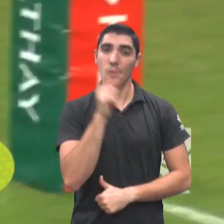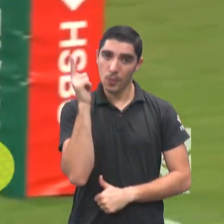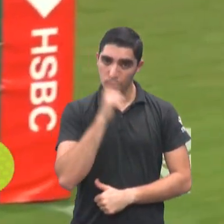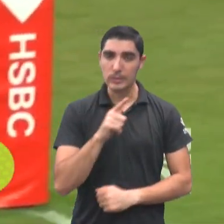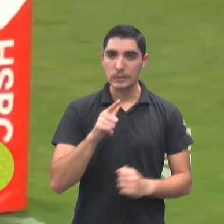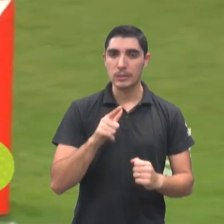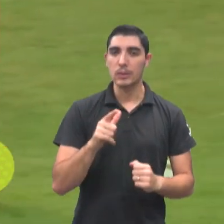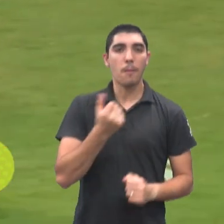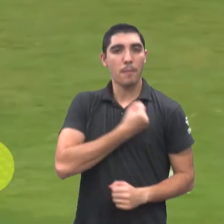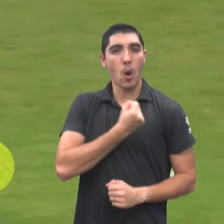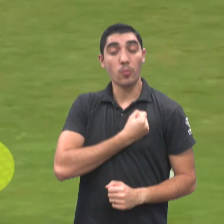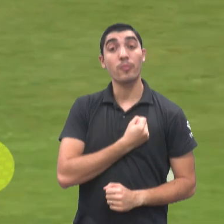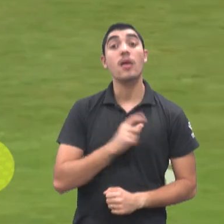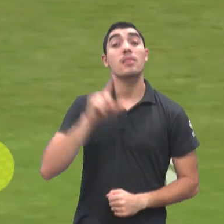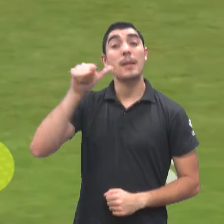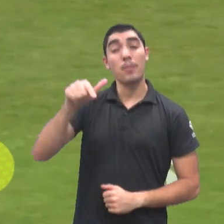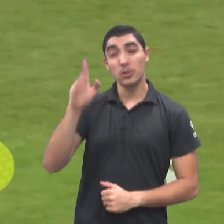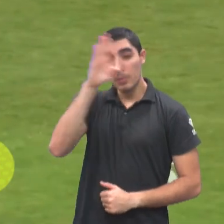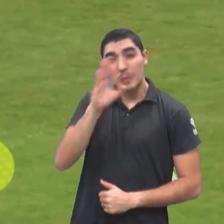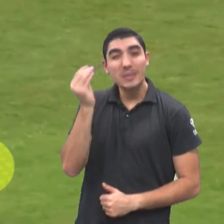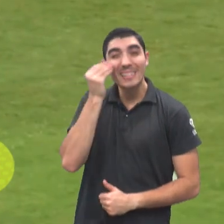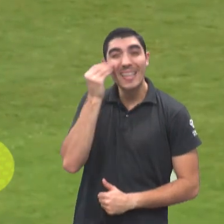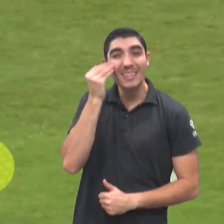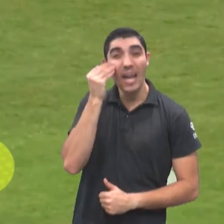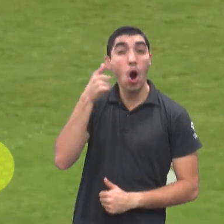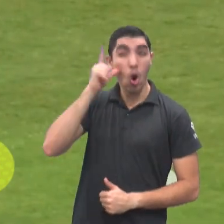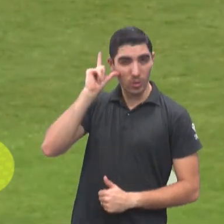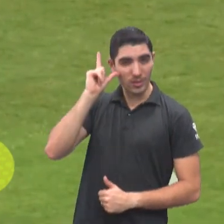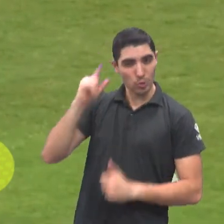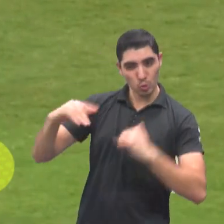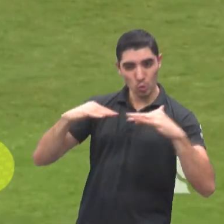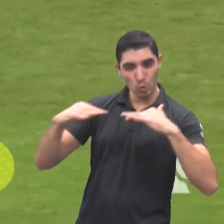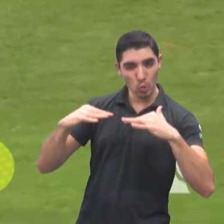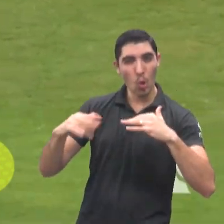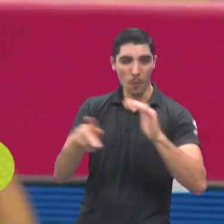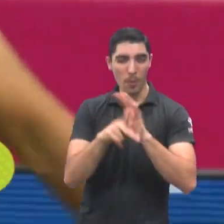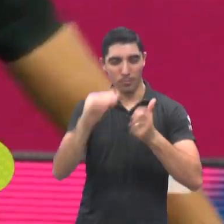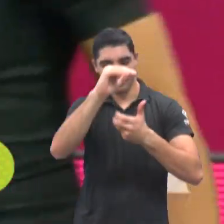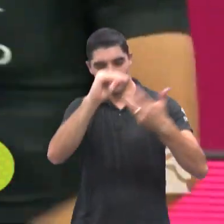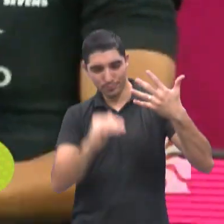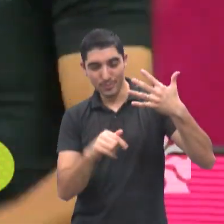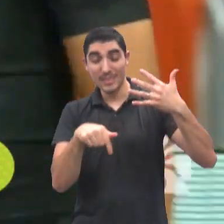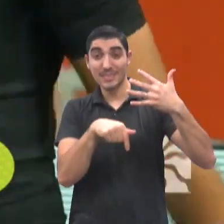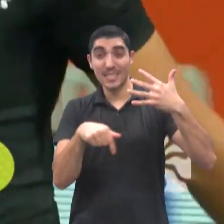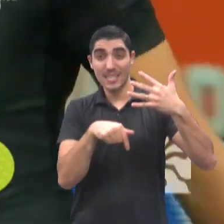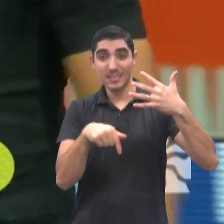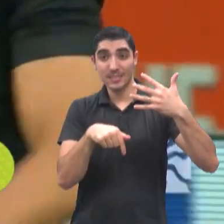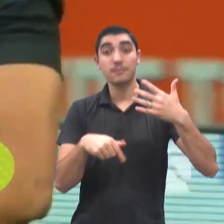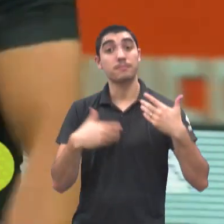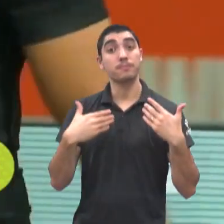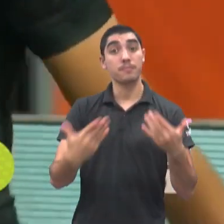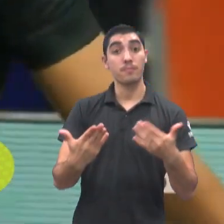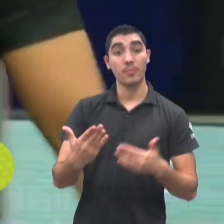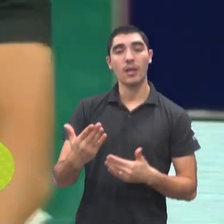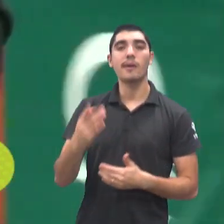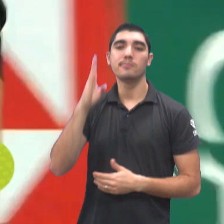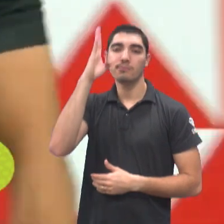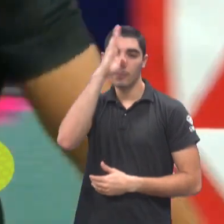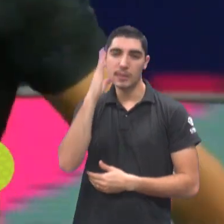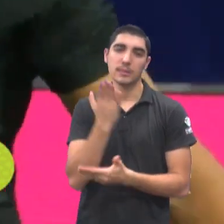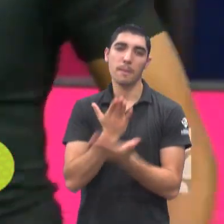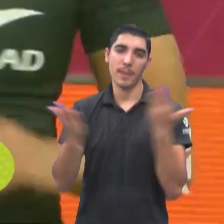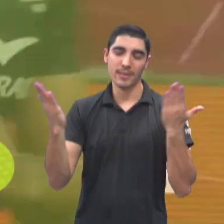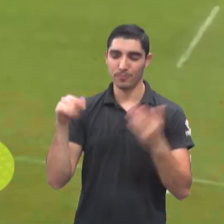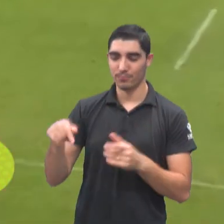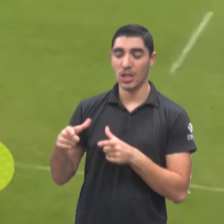para a disputa do 7º lugar ontem, por ser um dos piores perdedores das quartas de final. Aí as Iaras perderam também para o Japão